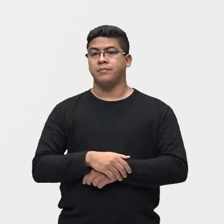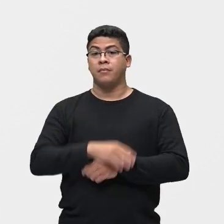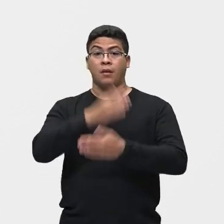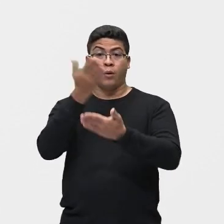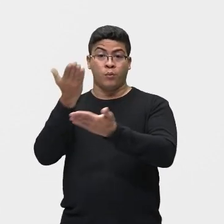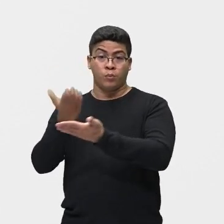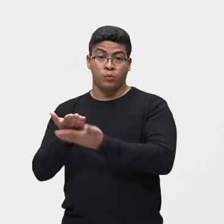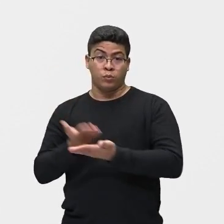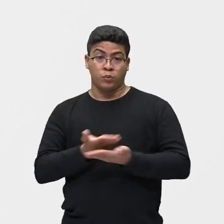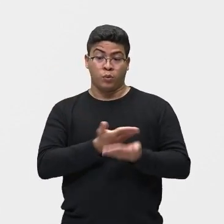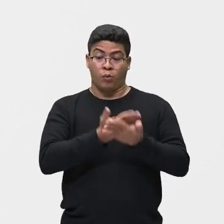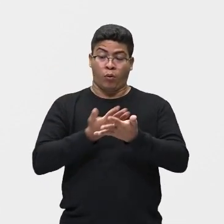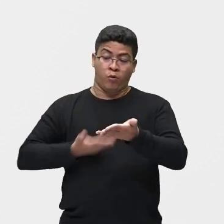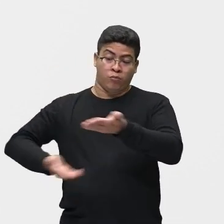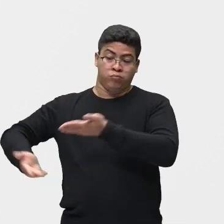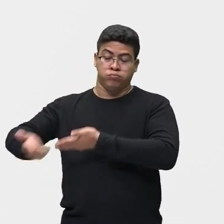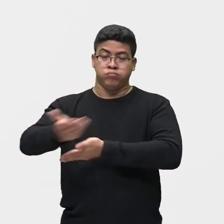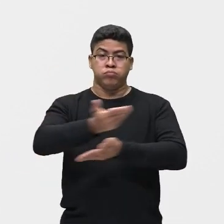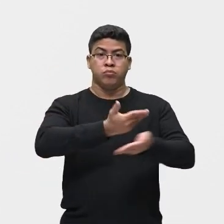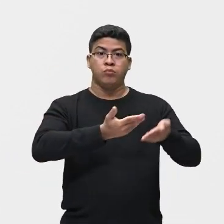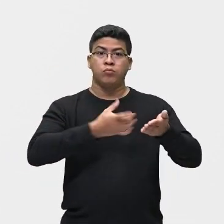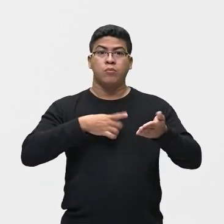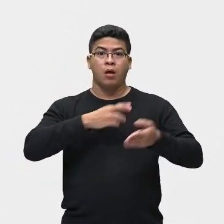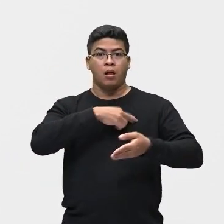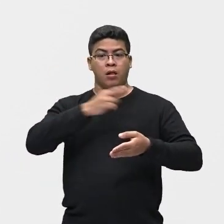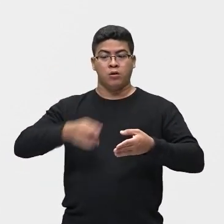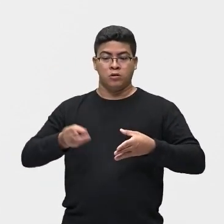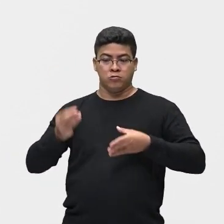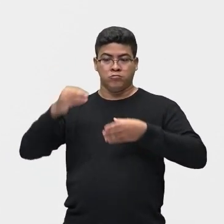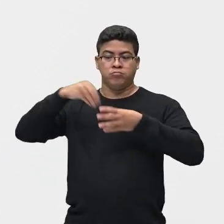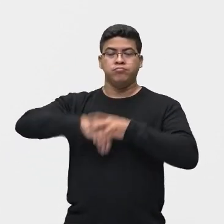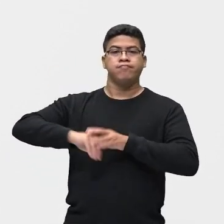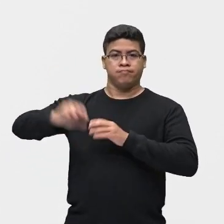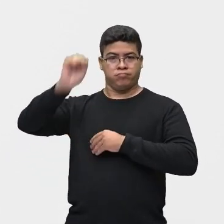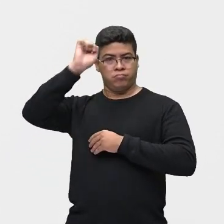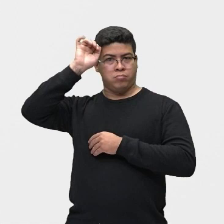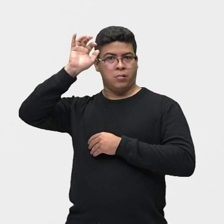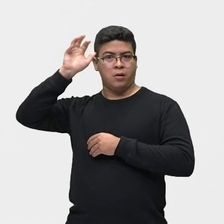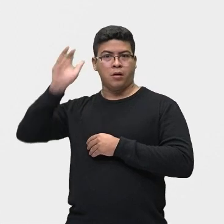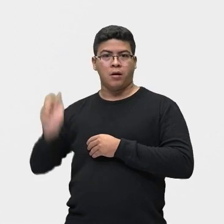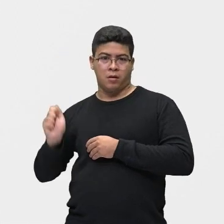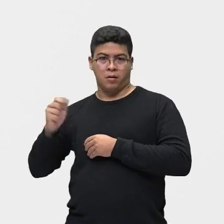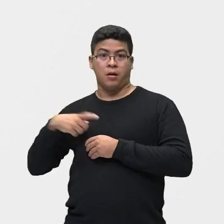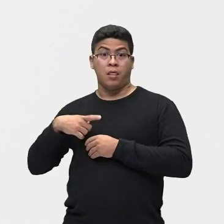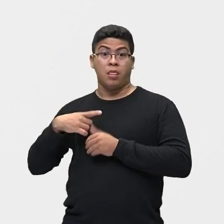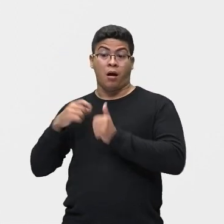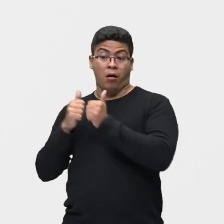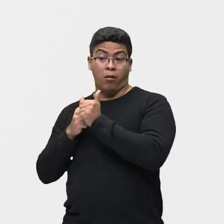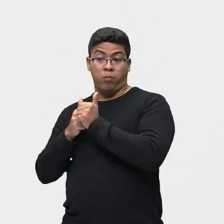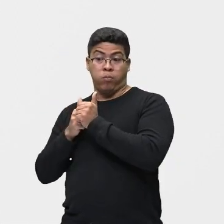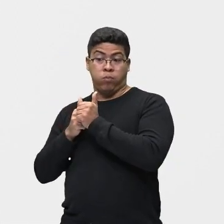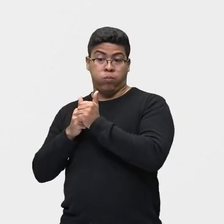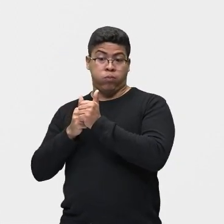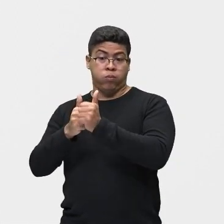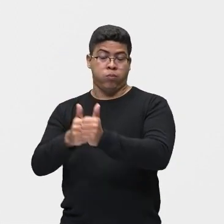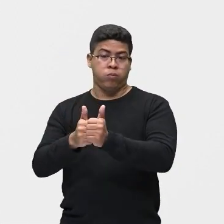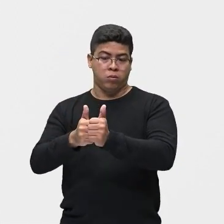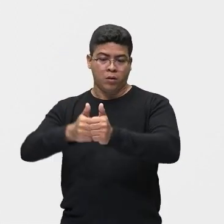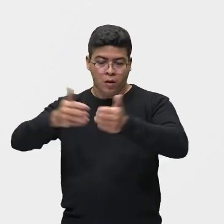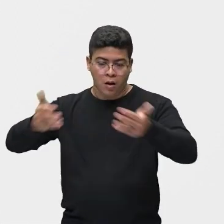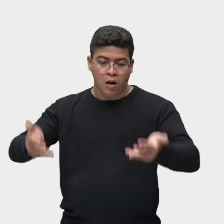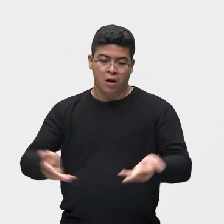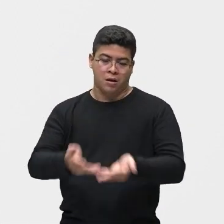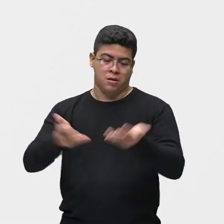de matriz africanas, da perseguição à exaltação. Prestem bem atenção nisso que ela falou aí, da